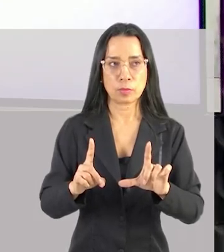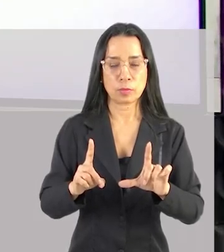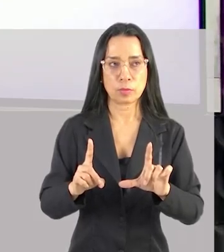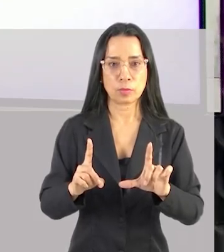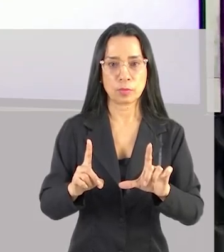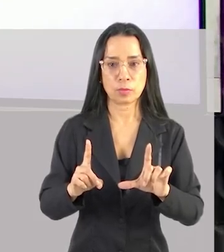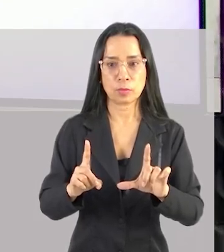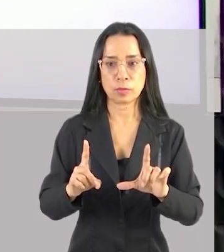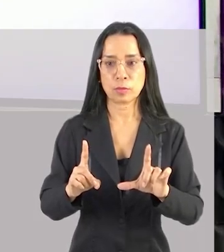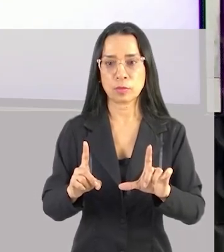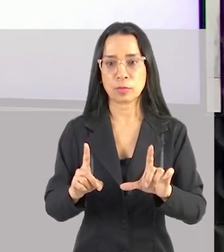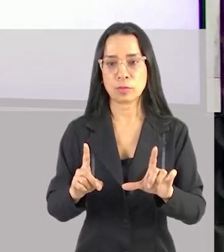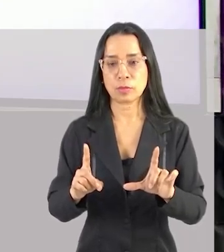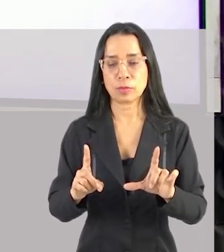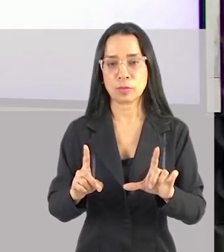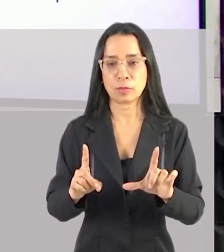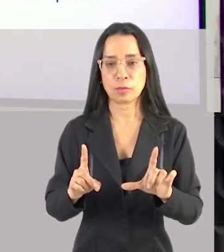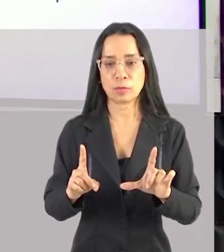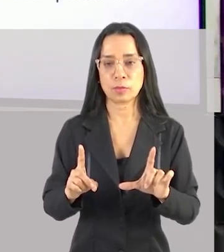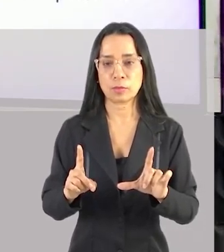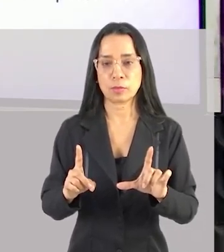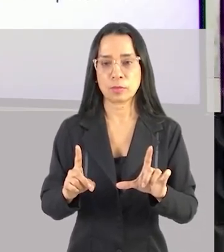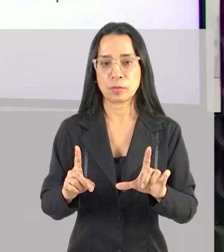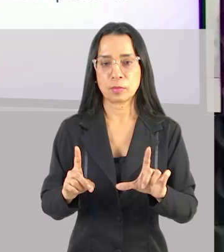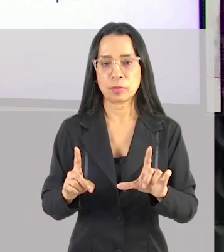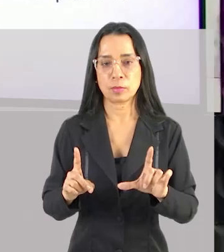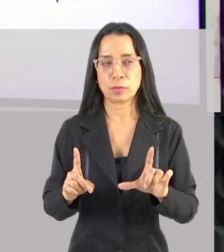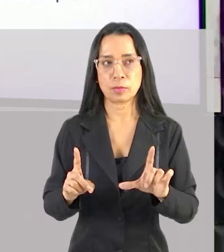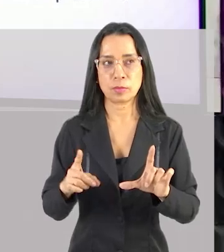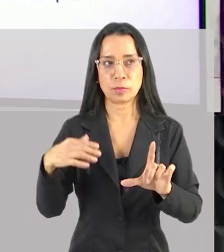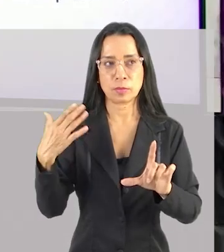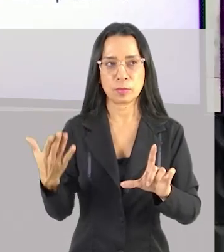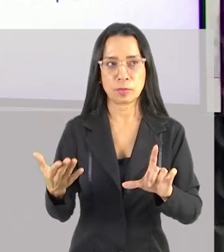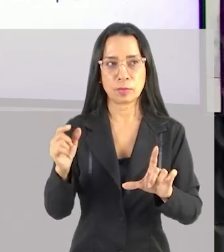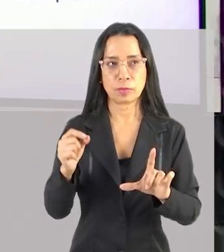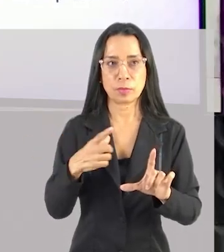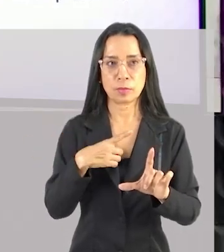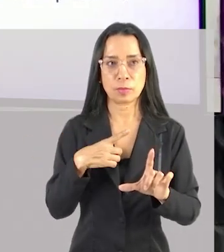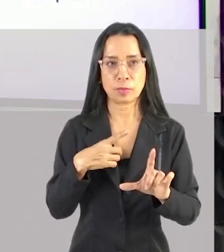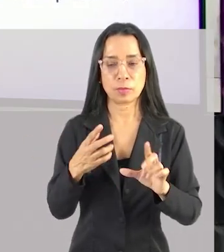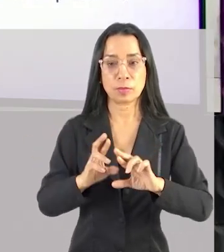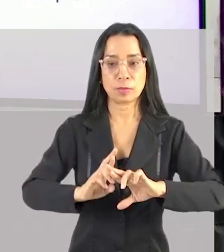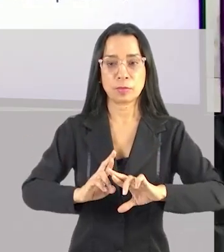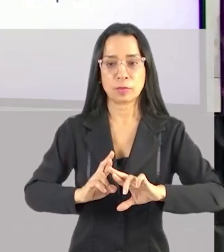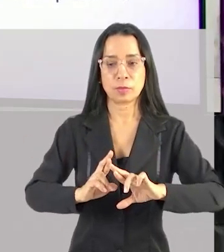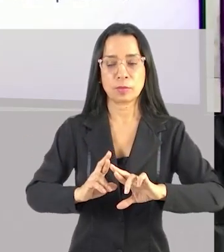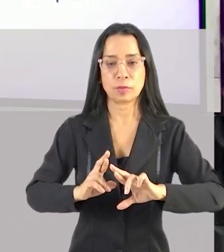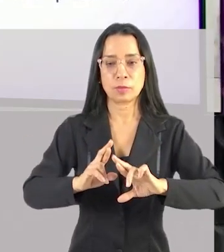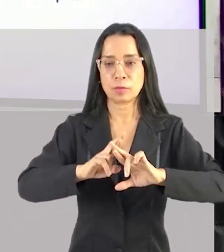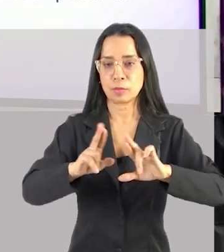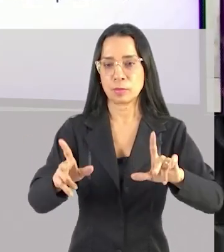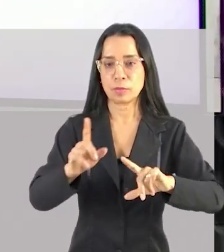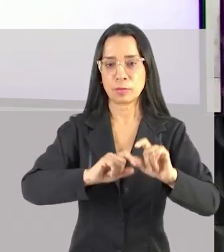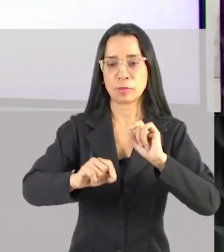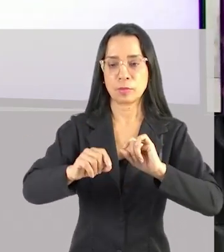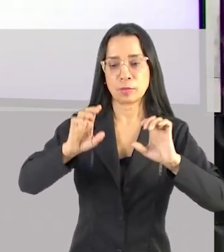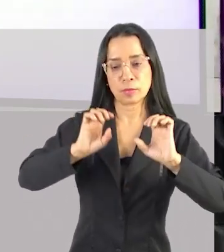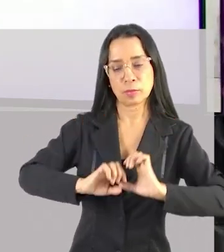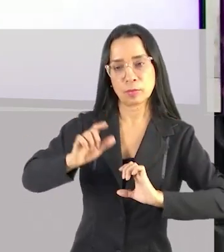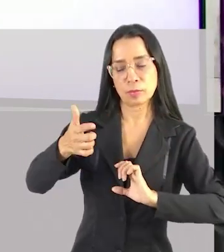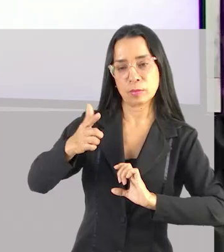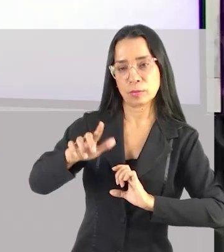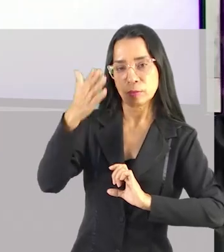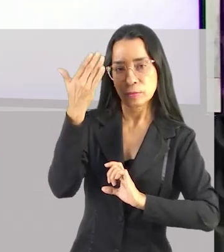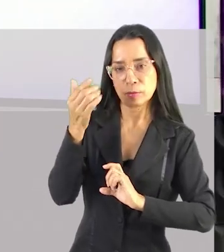a produção de boas ações. Então, o que diferencia a ética de outros saberes é o quê? É